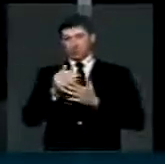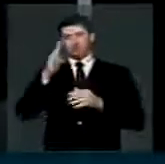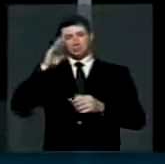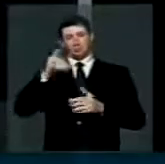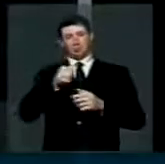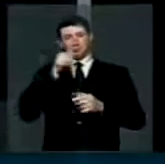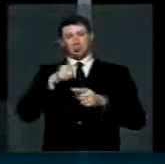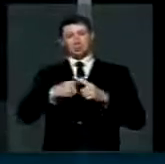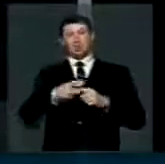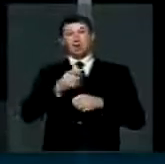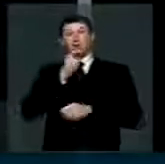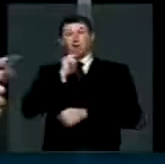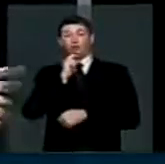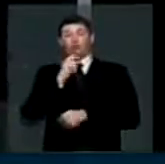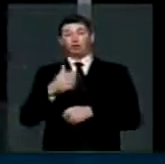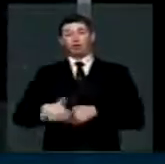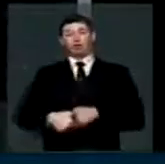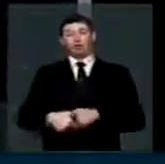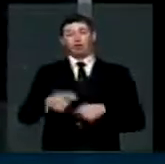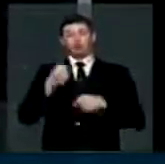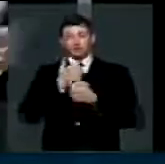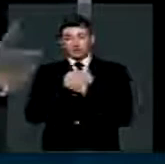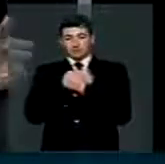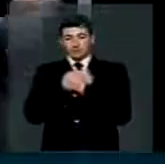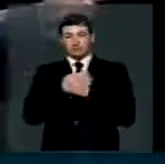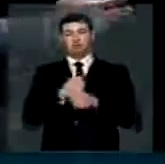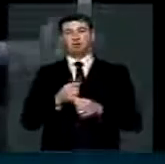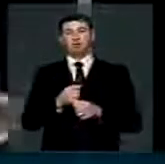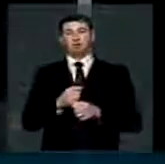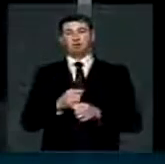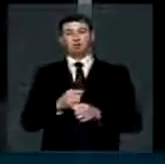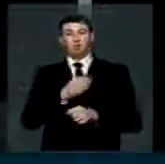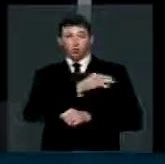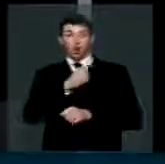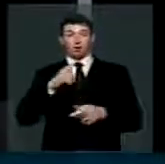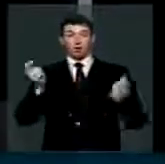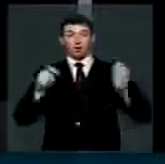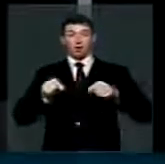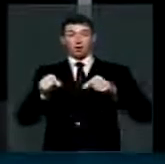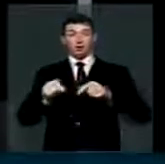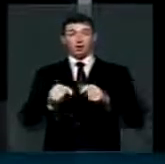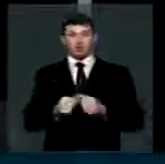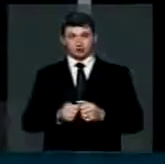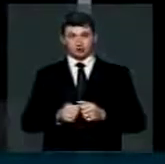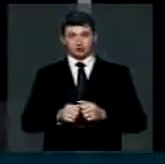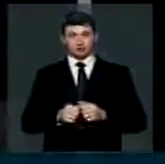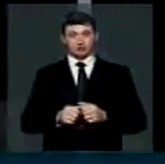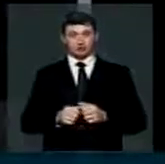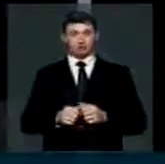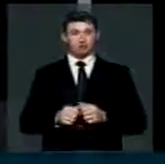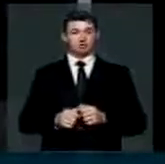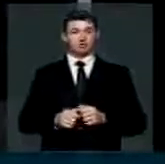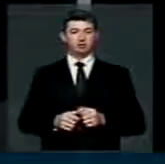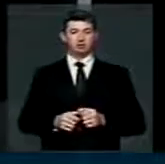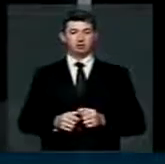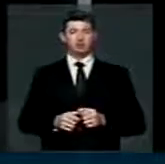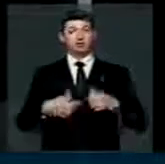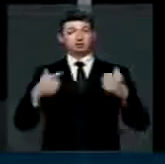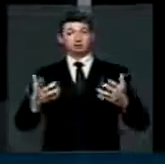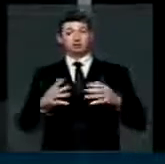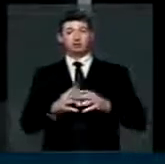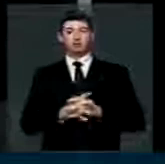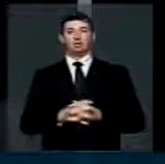está sentindo frio e fome e precisa de se aquecer, e o álcool tem essa potencialidade biológica. Por